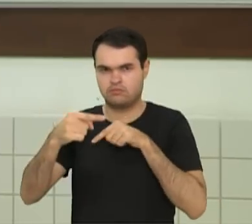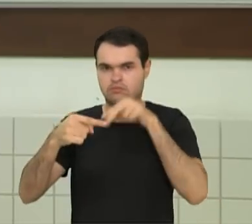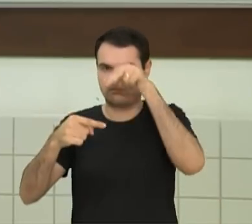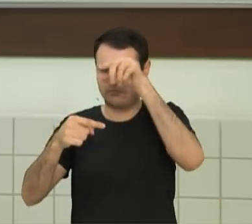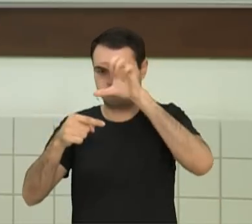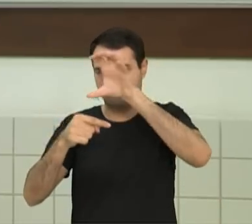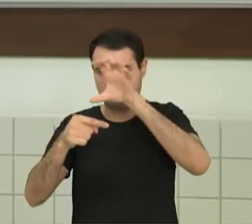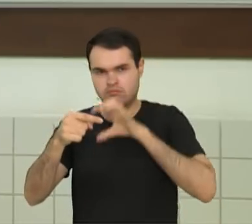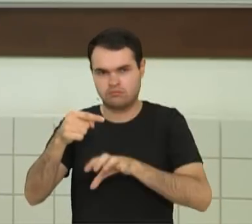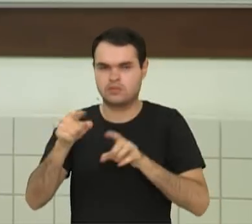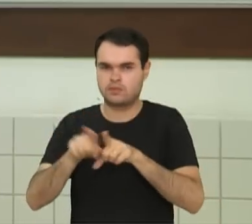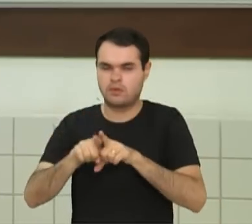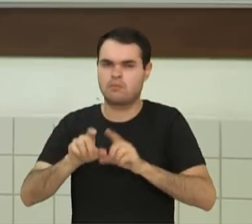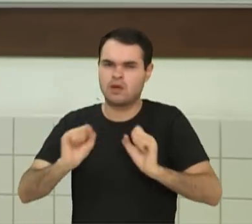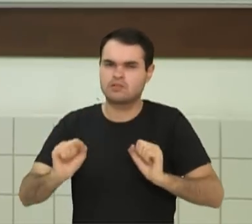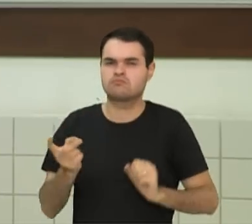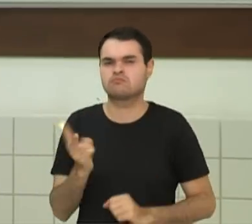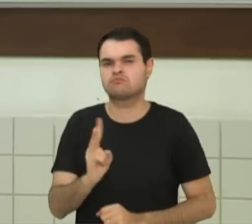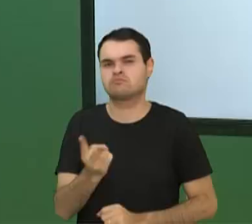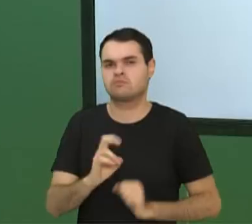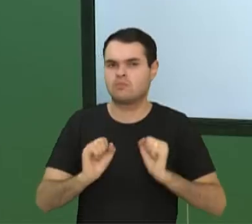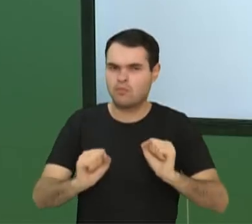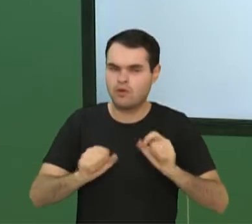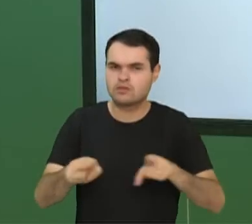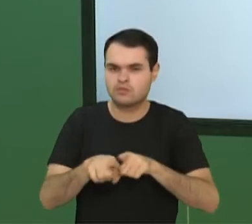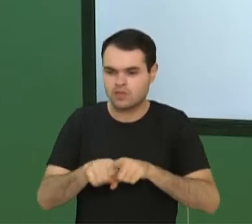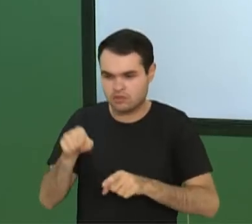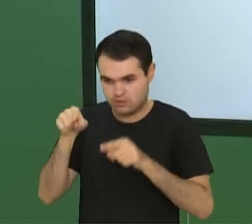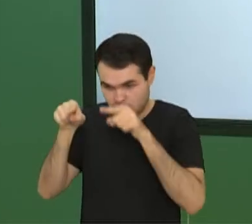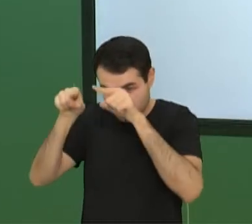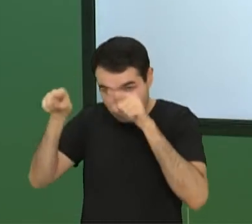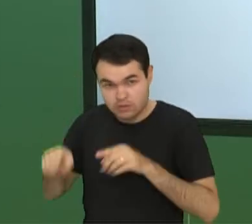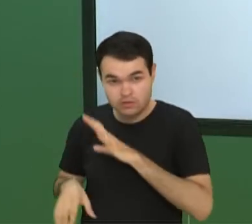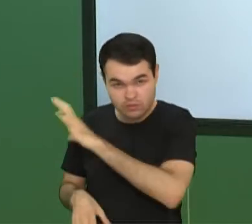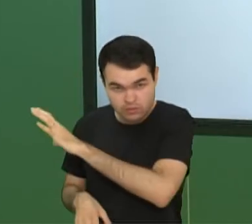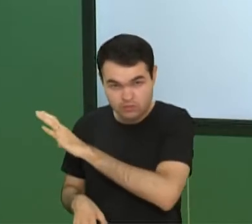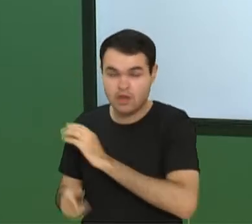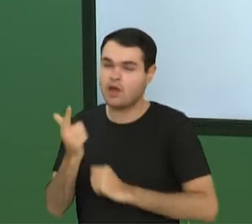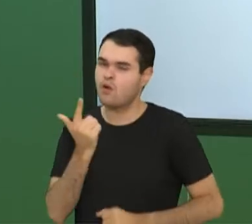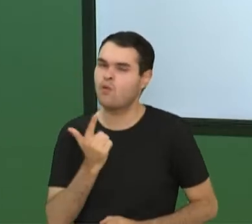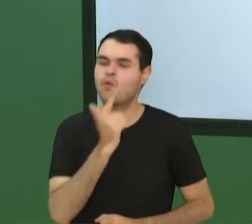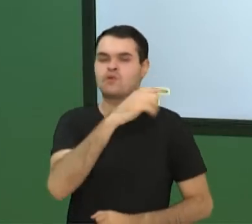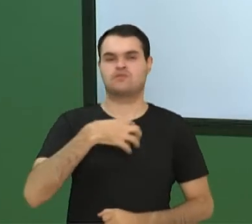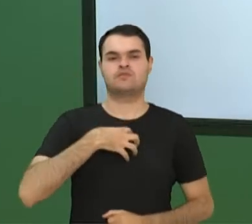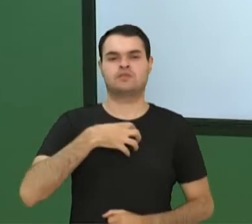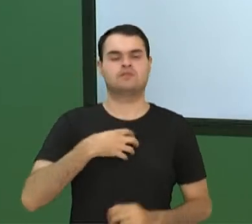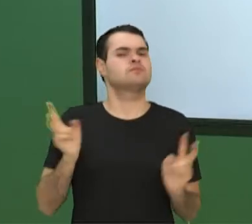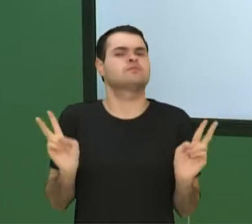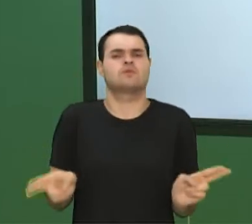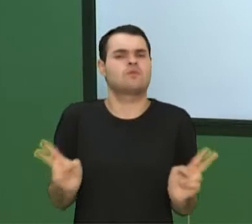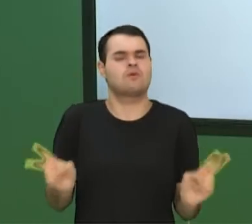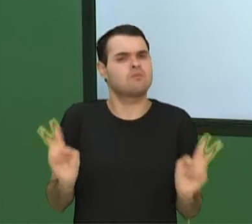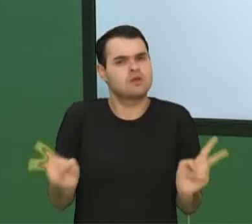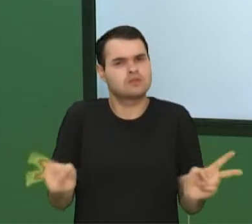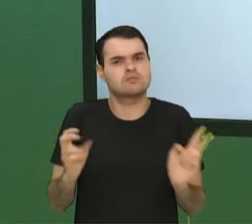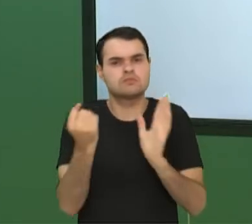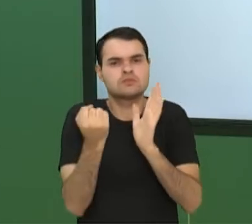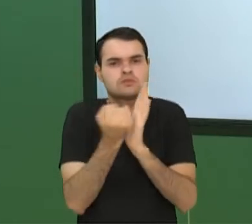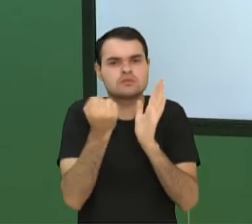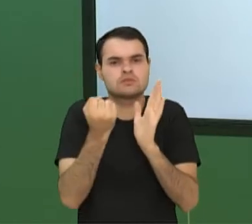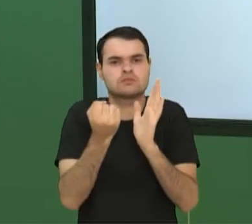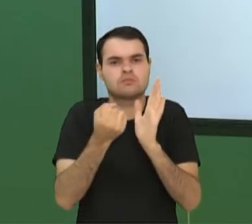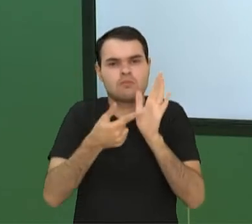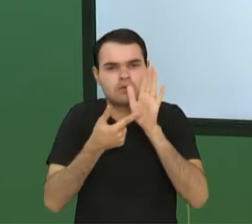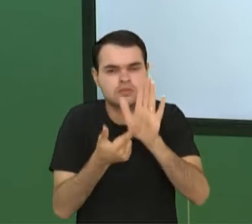elevado a N. Mas a gente tem que ver que isso daqui é uma outra maneira de